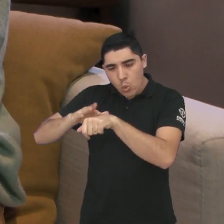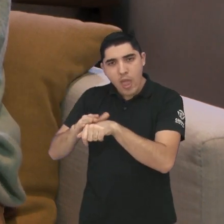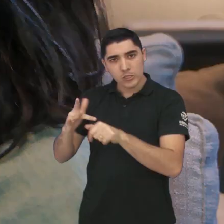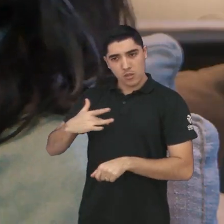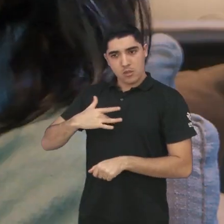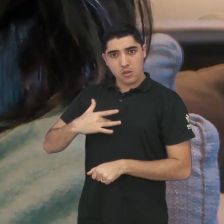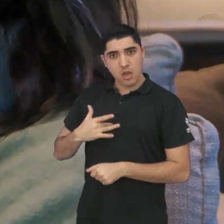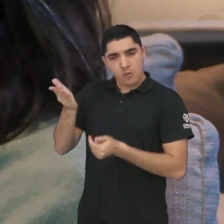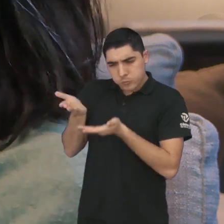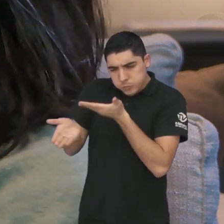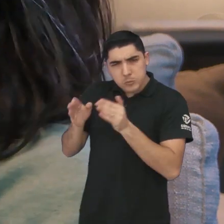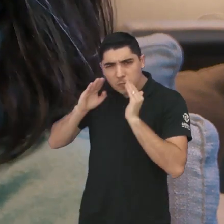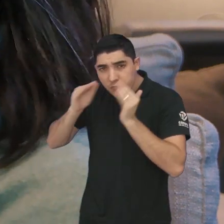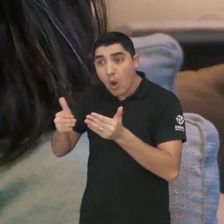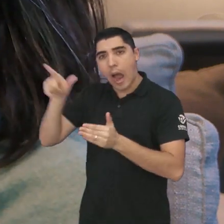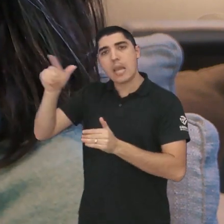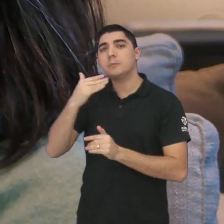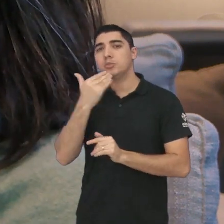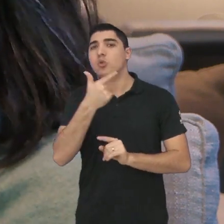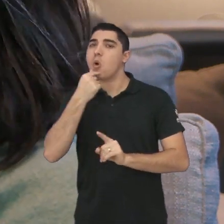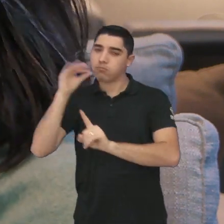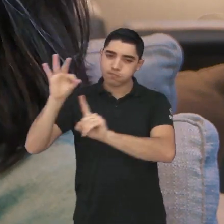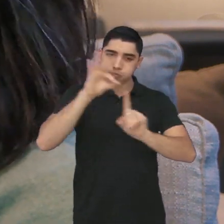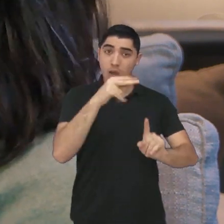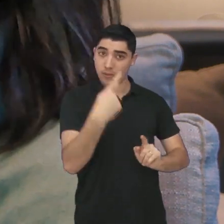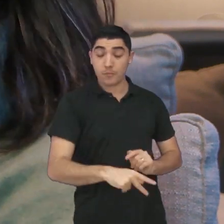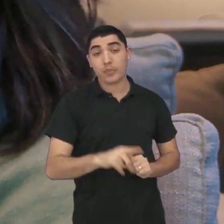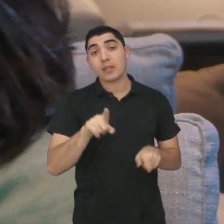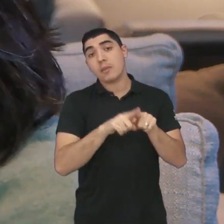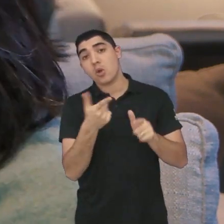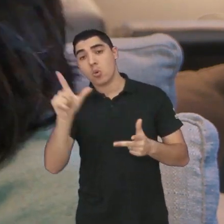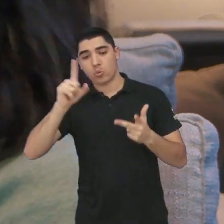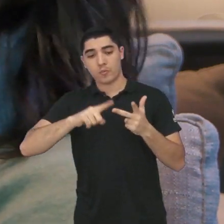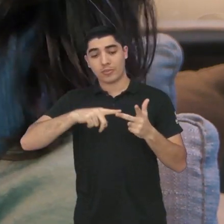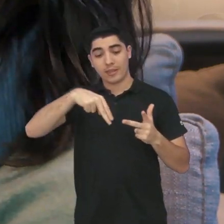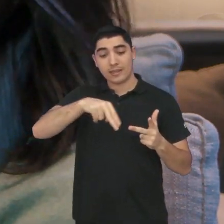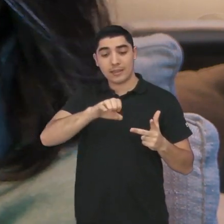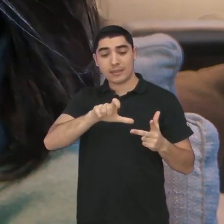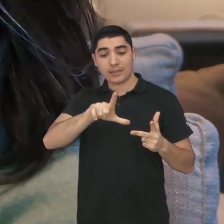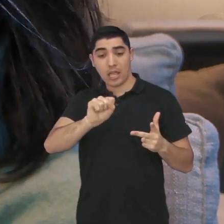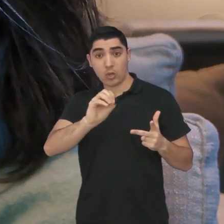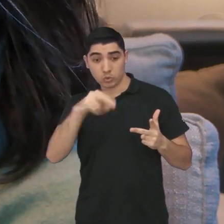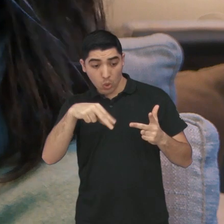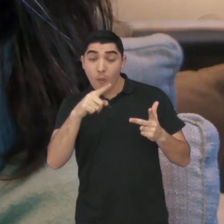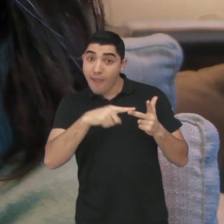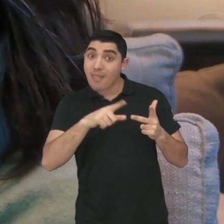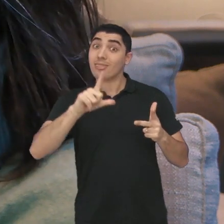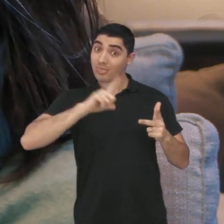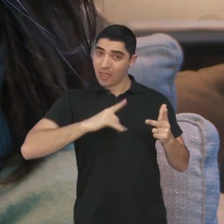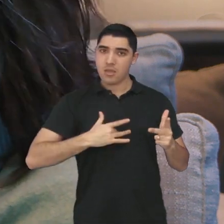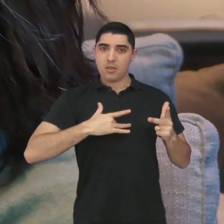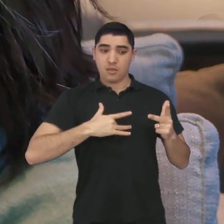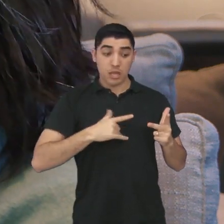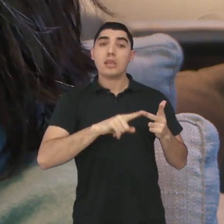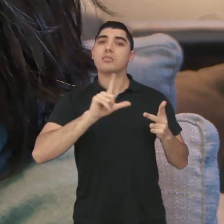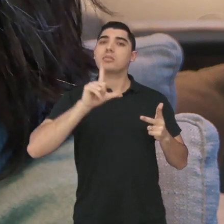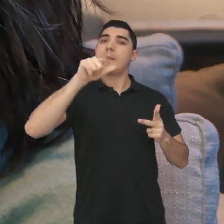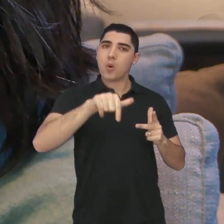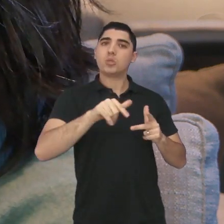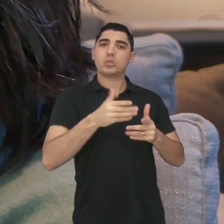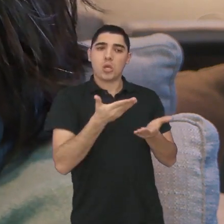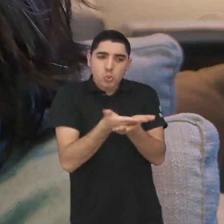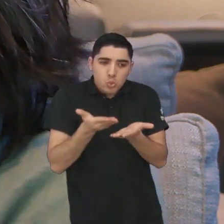tuberculose, que vem para São José por uma sugestão do Clemente Ferreira, que é um grande etisiólogo de São Paulo, que já construía na época em São